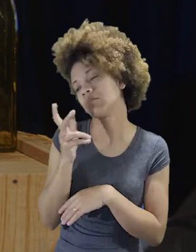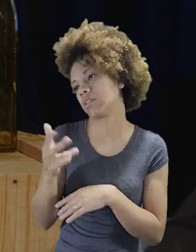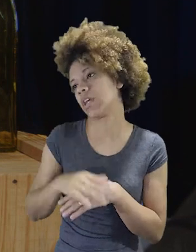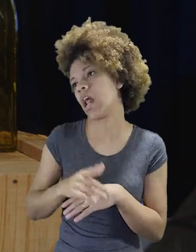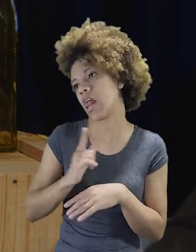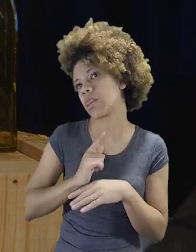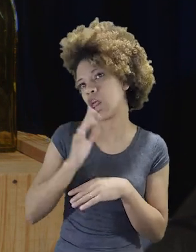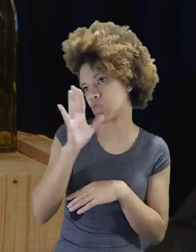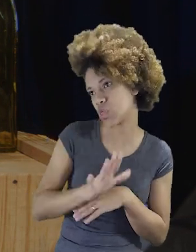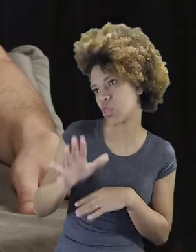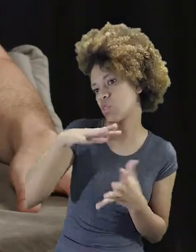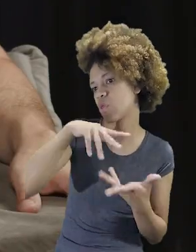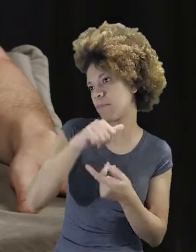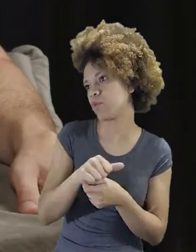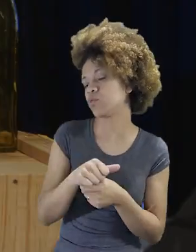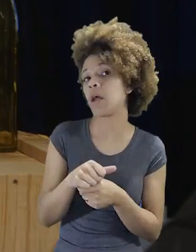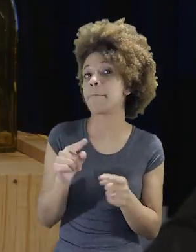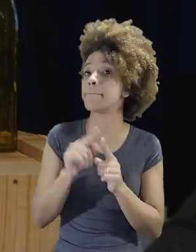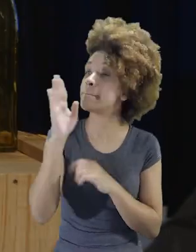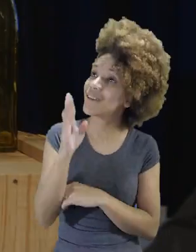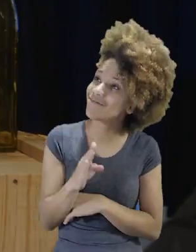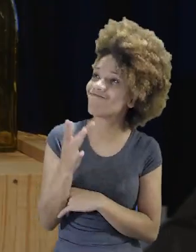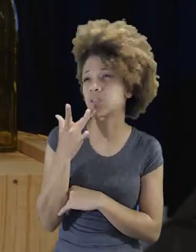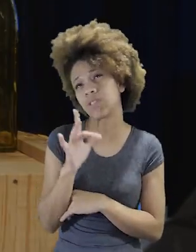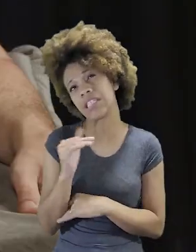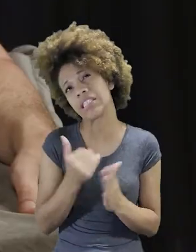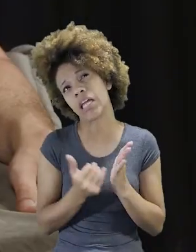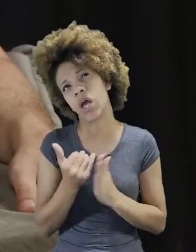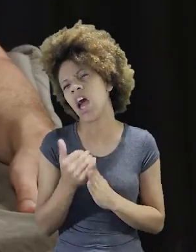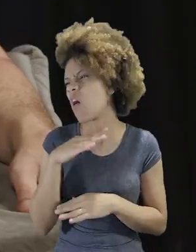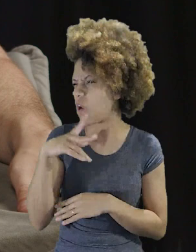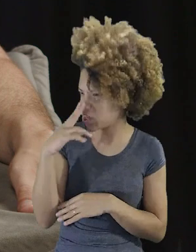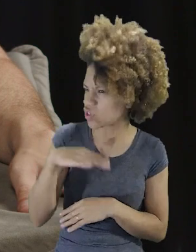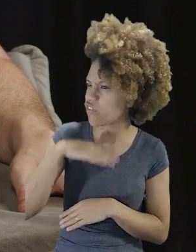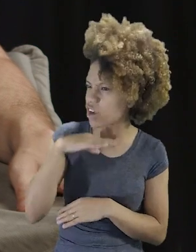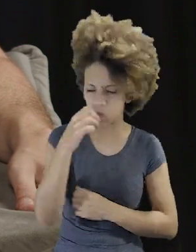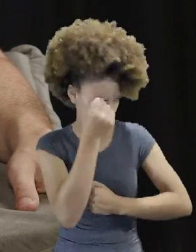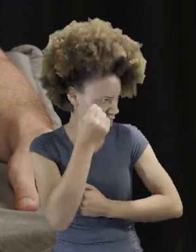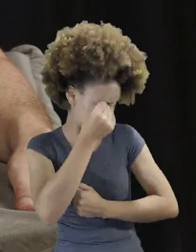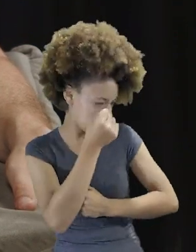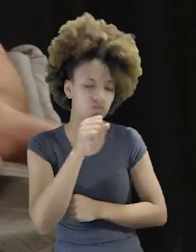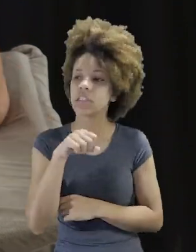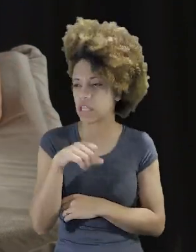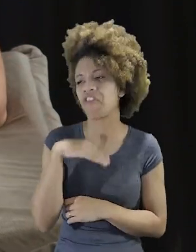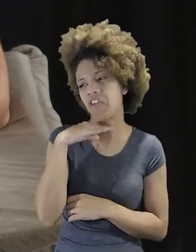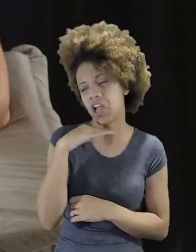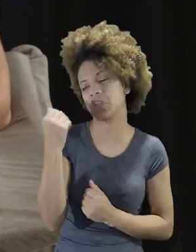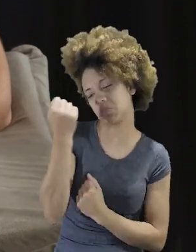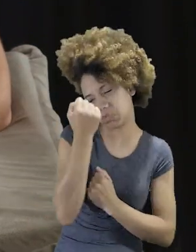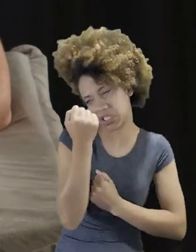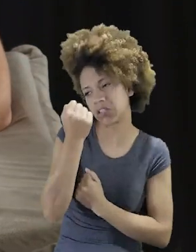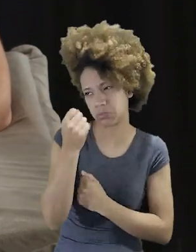eu não sei se eu acho que o funk sertanejo funk sertanejo Mas me fala disso aqui é sim no mundo com certeza é